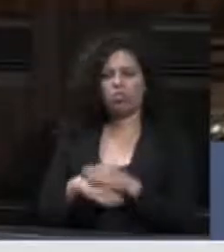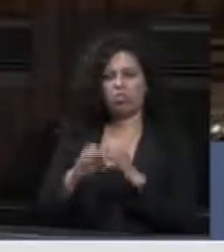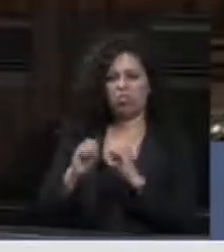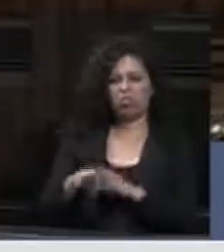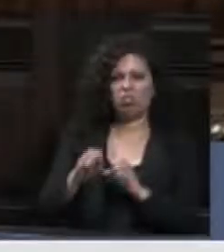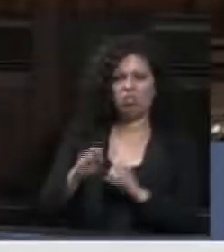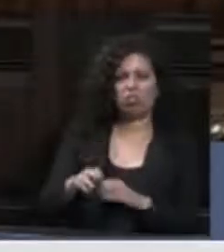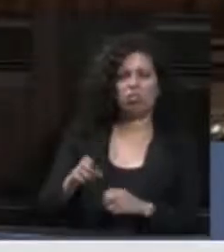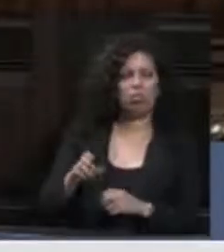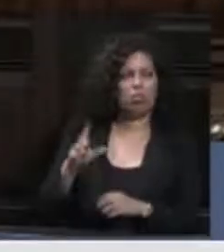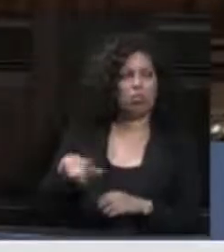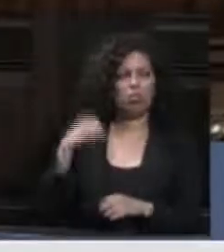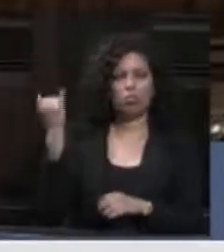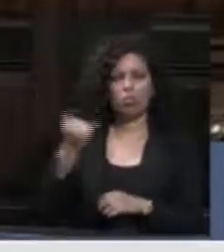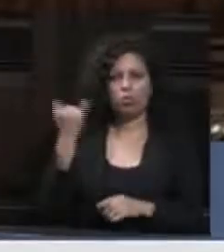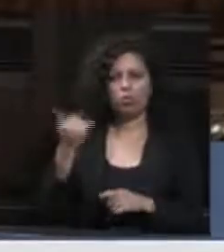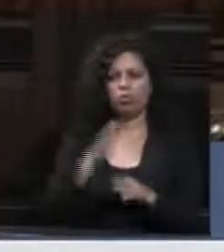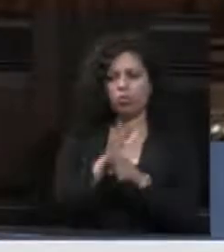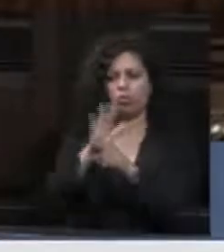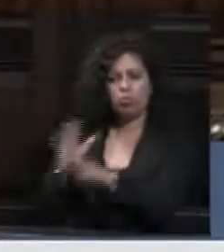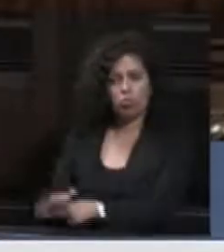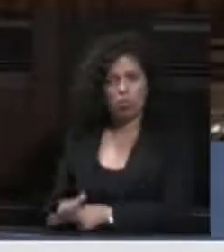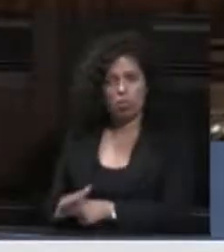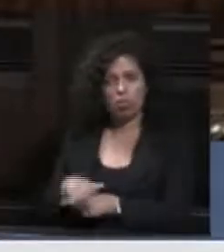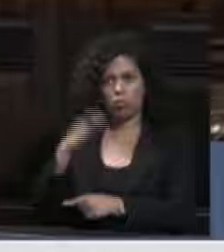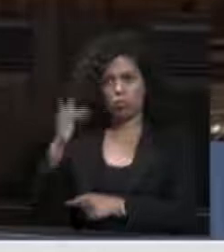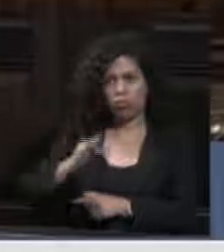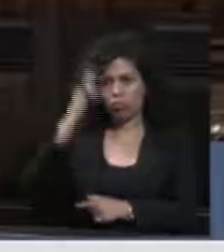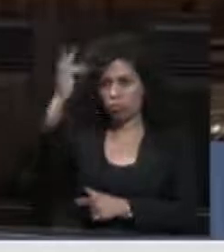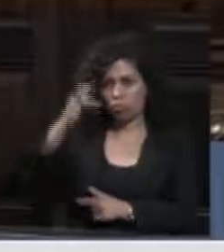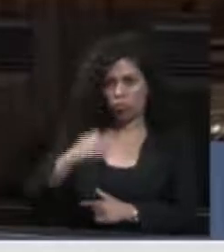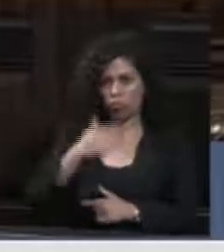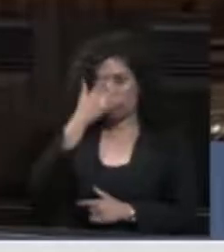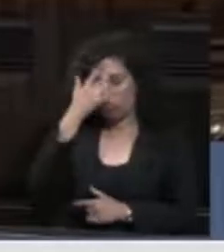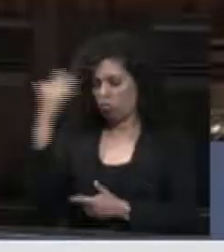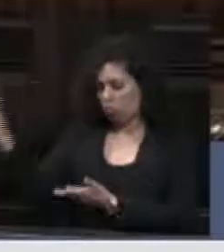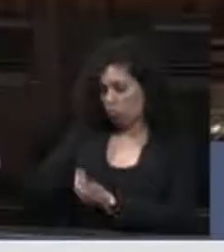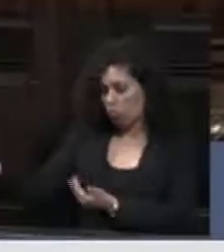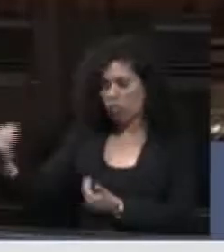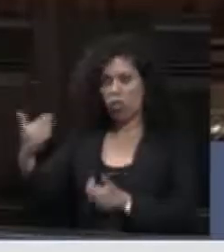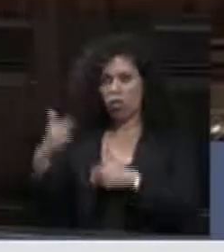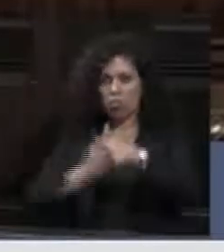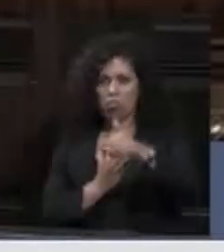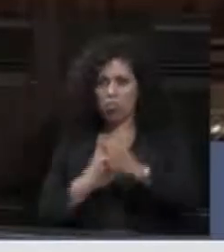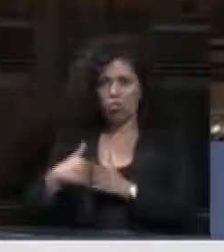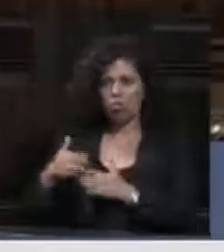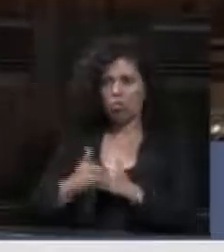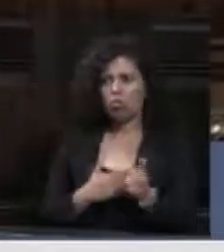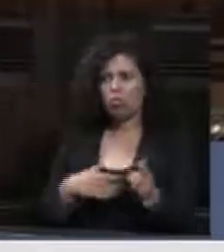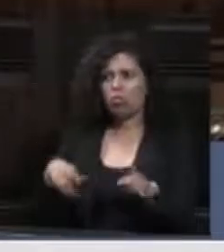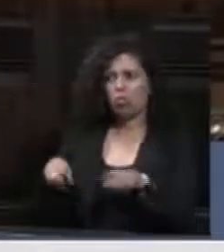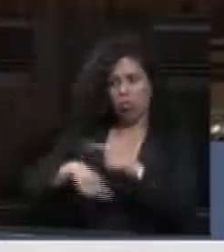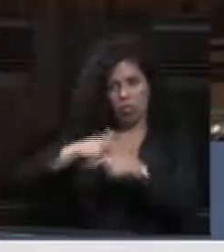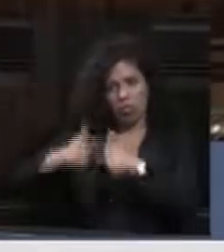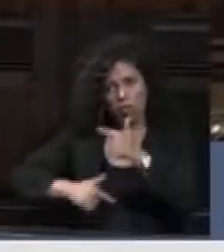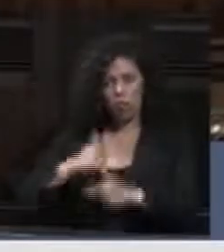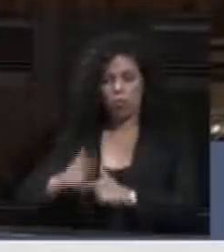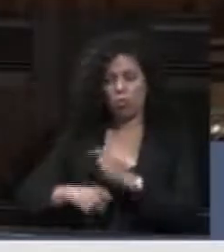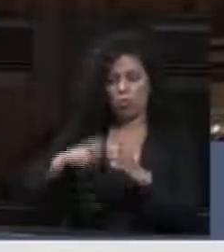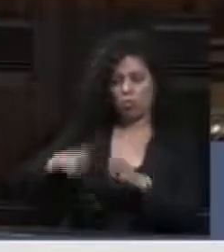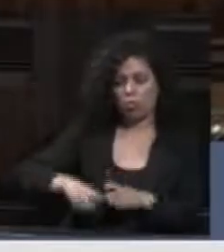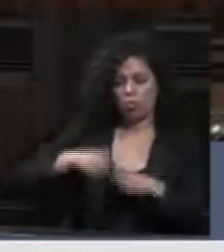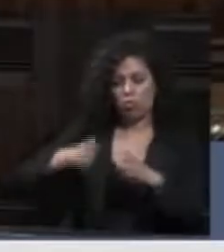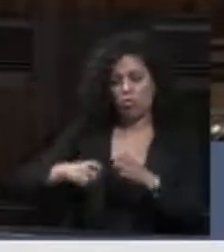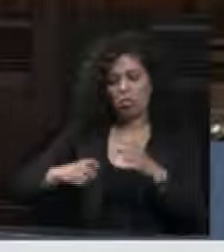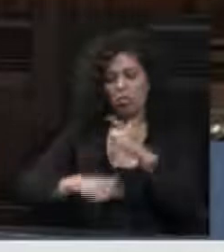agrícolas para a formação de novos quadros, de futuras gerações, de gestores, de técnicos, de especialistas nas